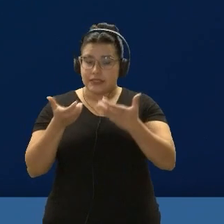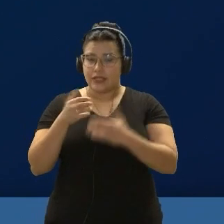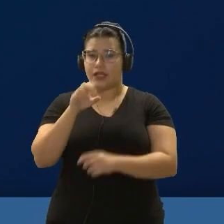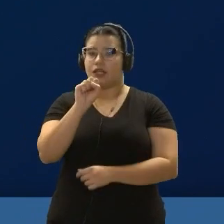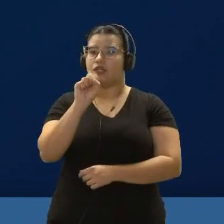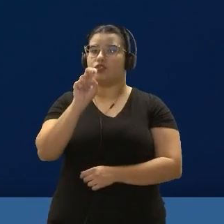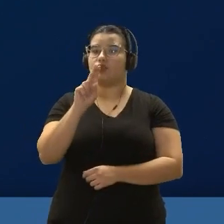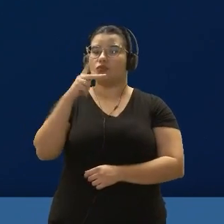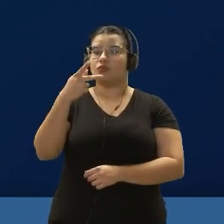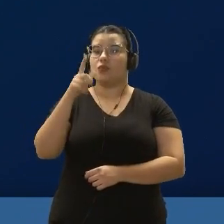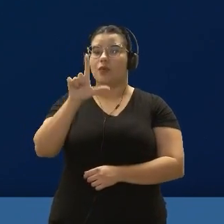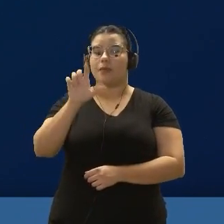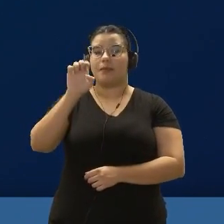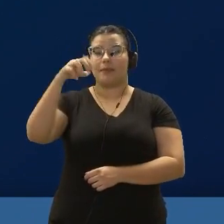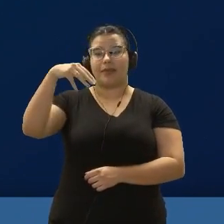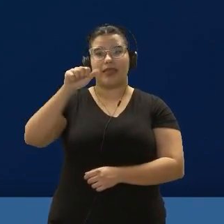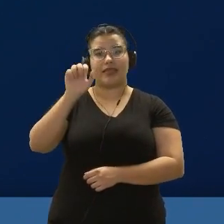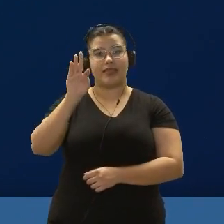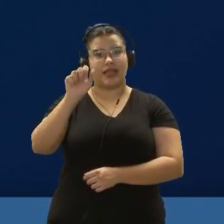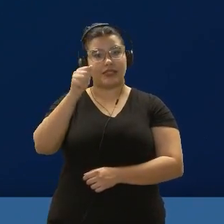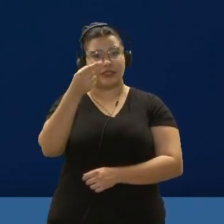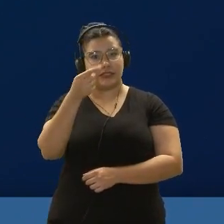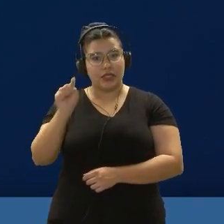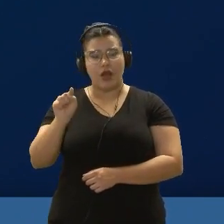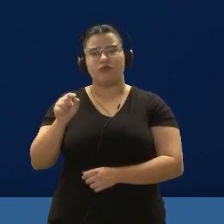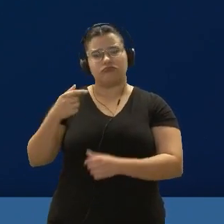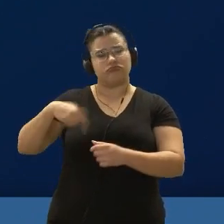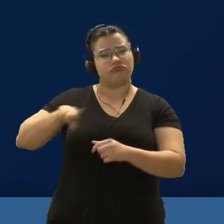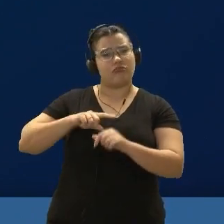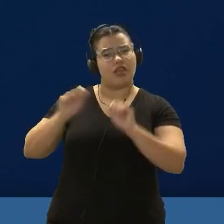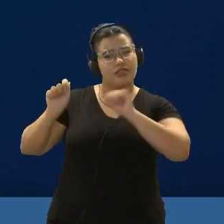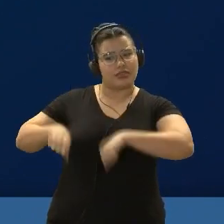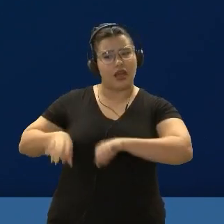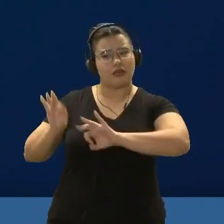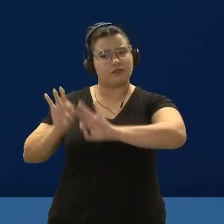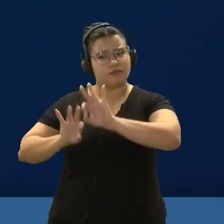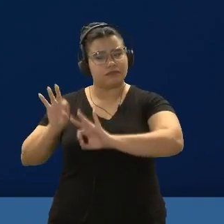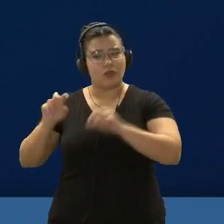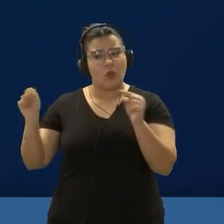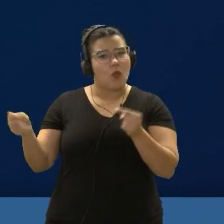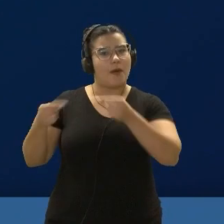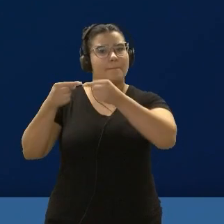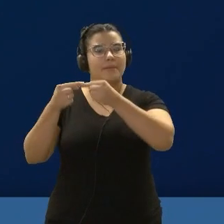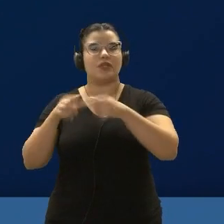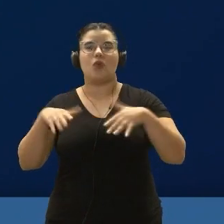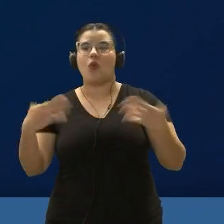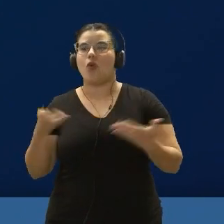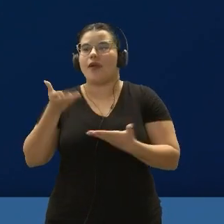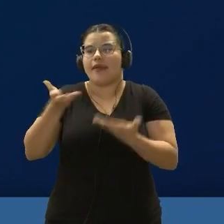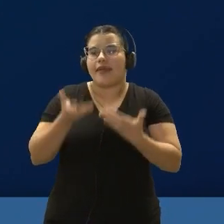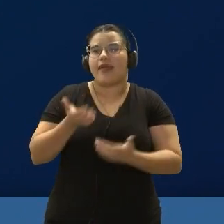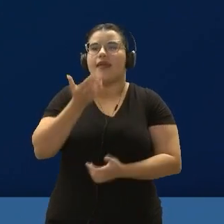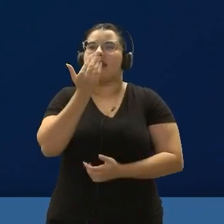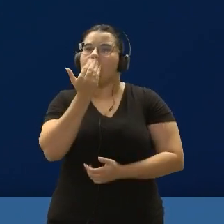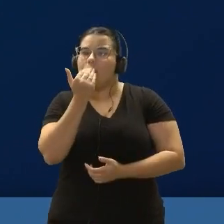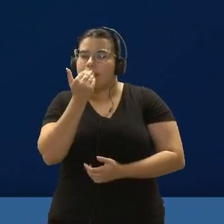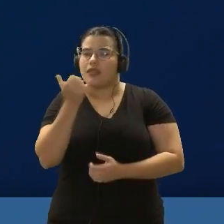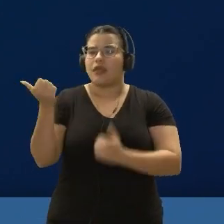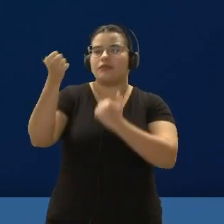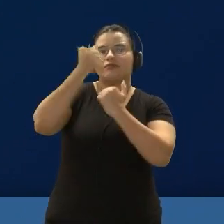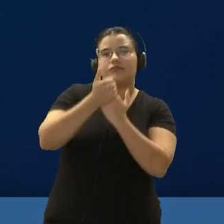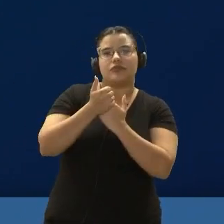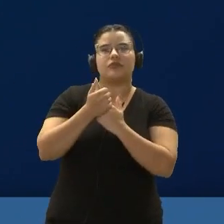suplementação, a gente faz. Se ele quer, de repente, vez ou outra, dependendo do indivíduo, substituir uma refeição, a gente também